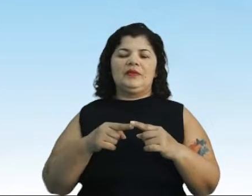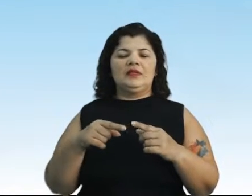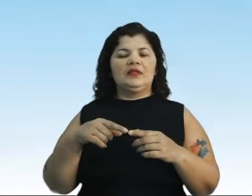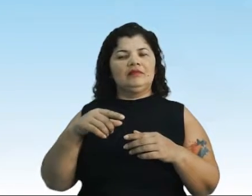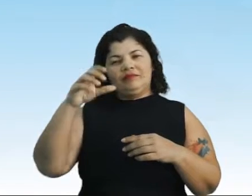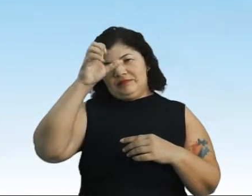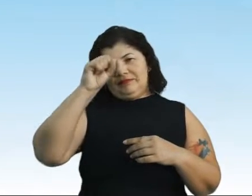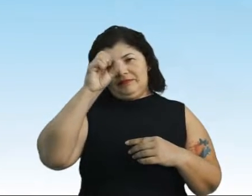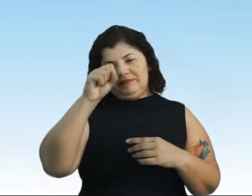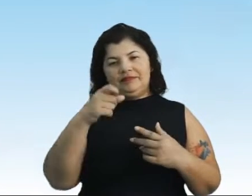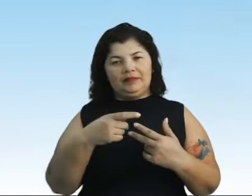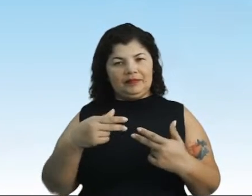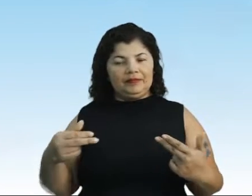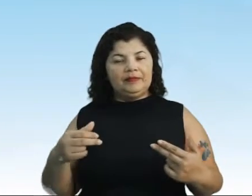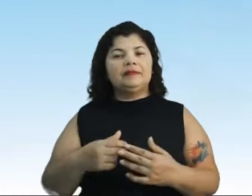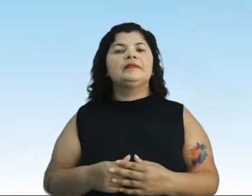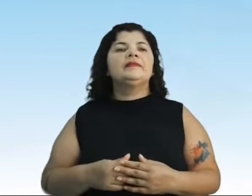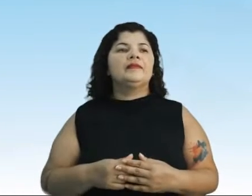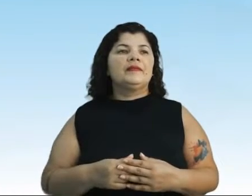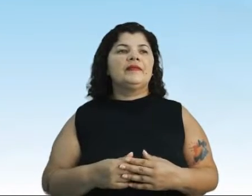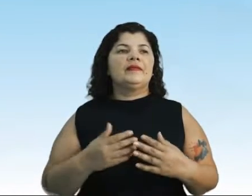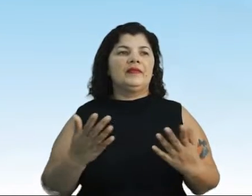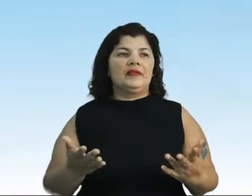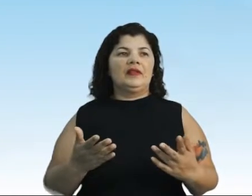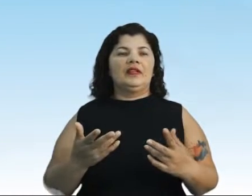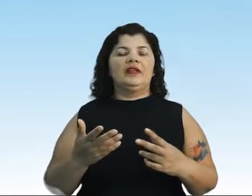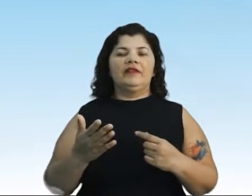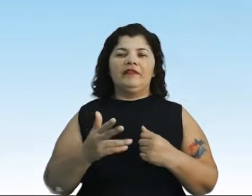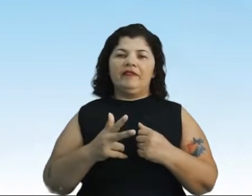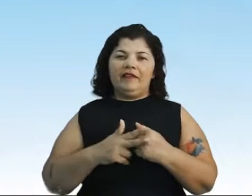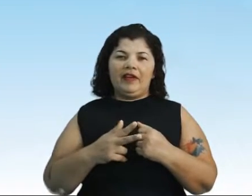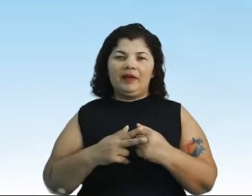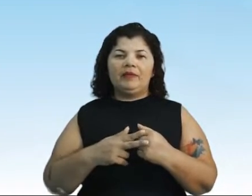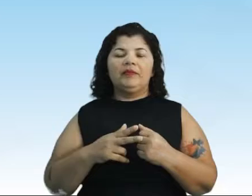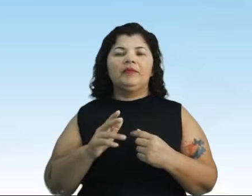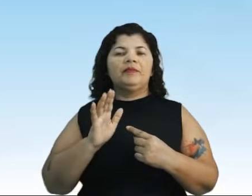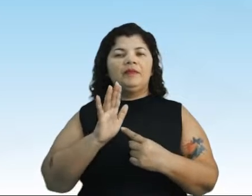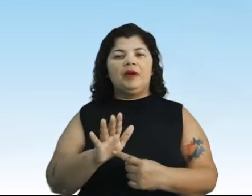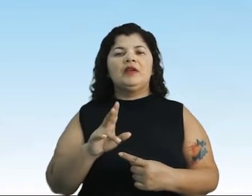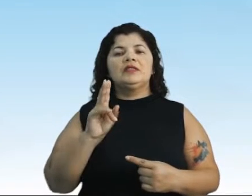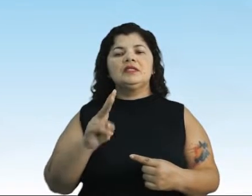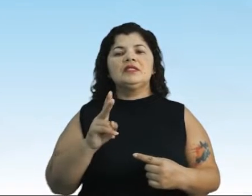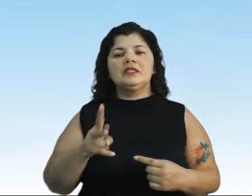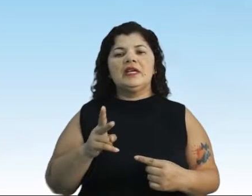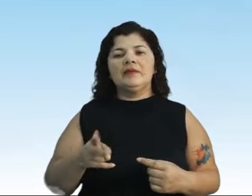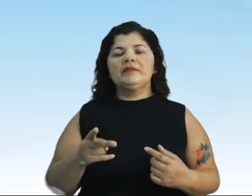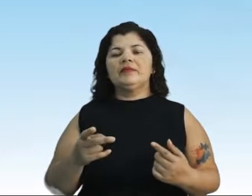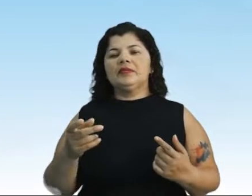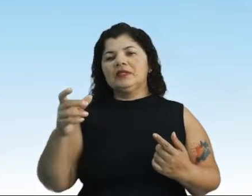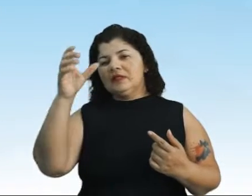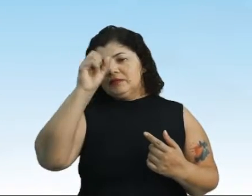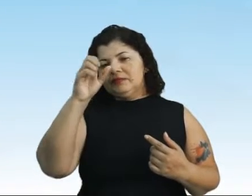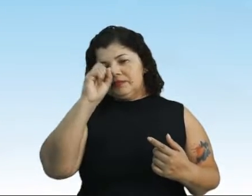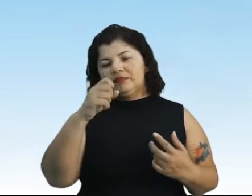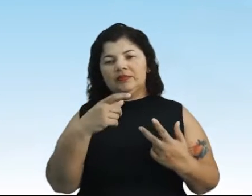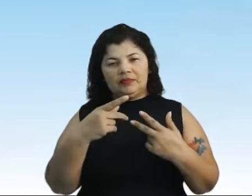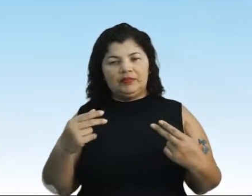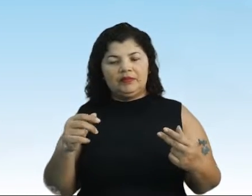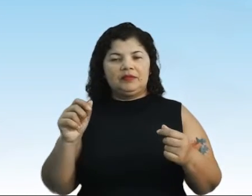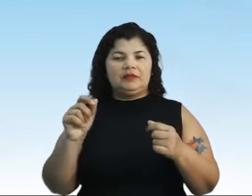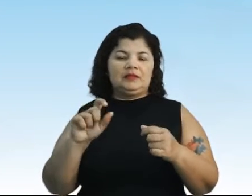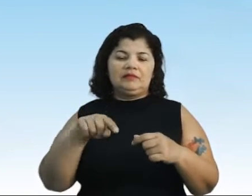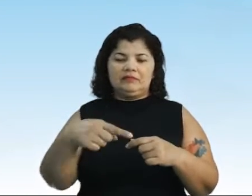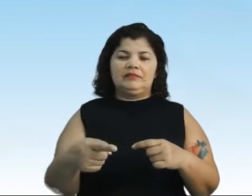verbo principal, nesse sentido, ele vai sempre sugerir que você tenha uma competência, uma habilidade desenvolvida para poder